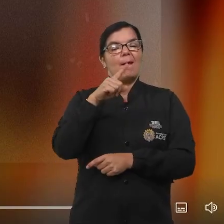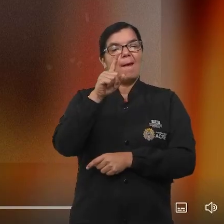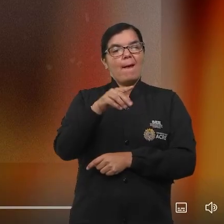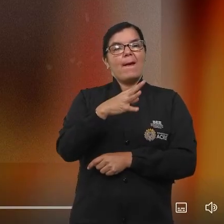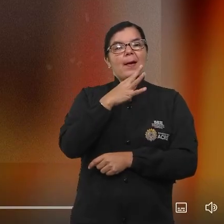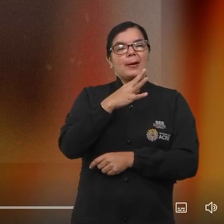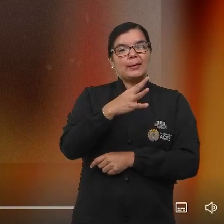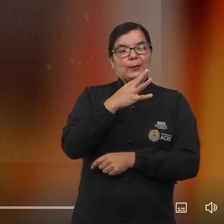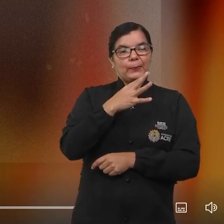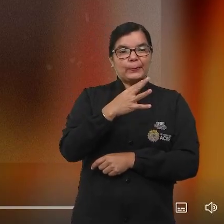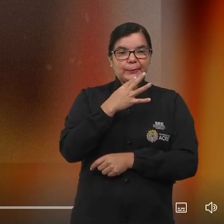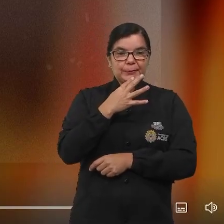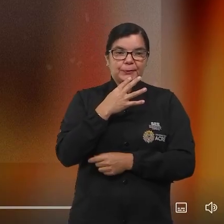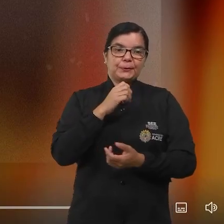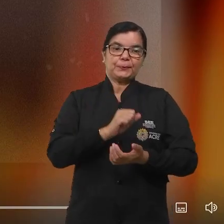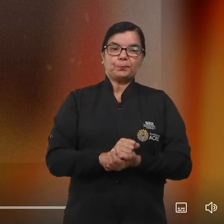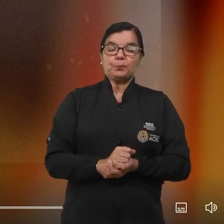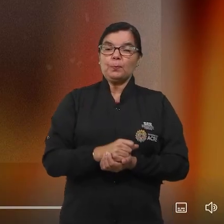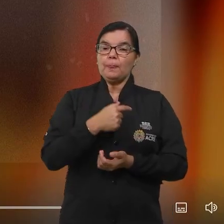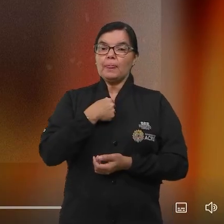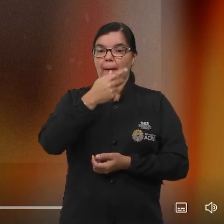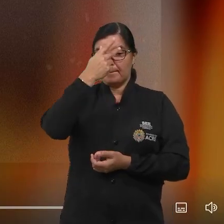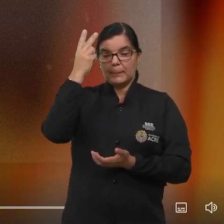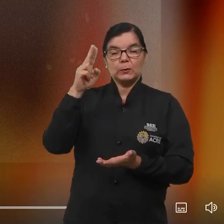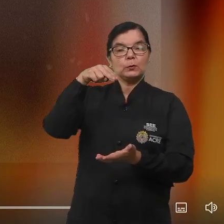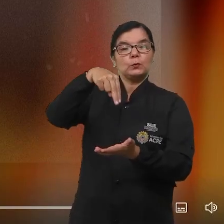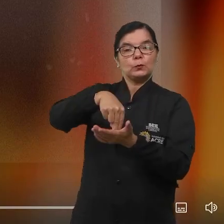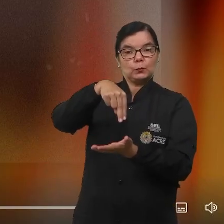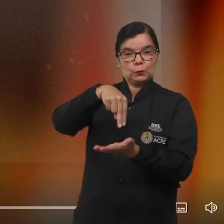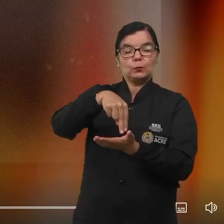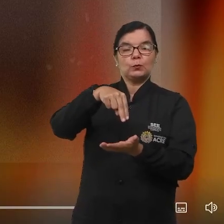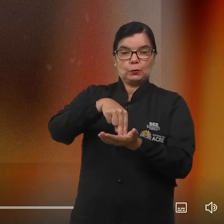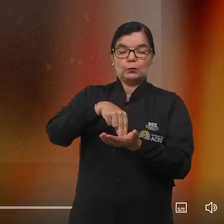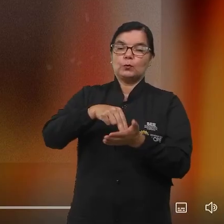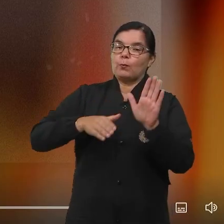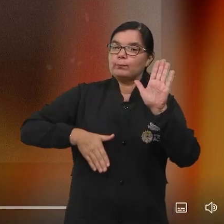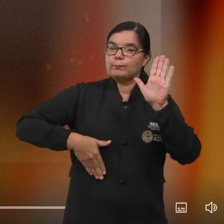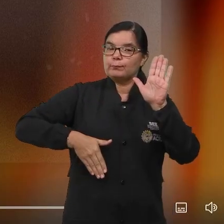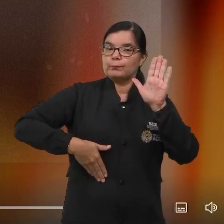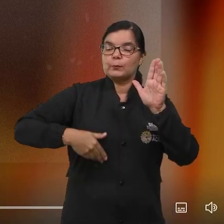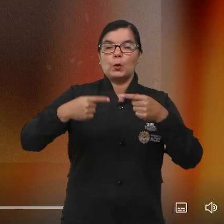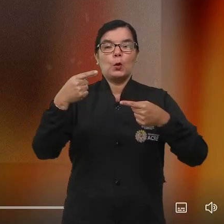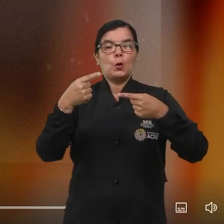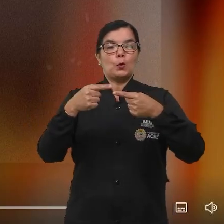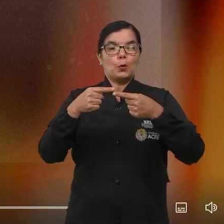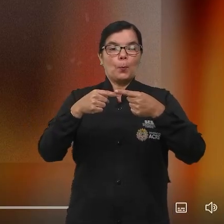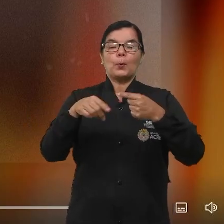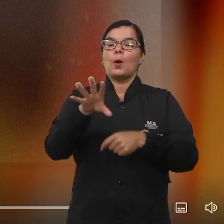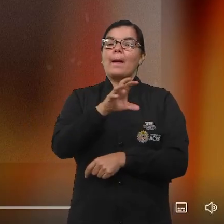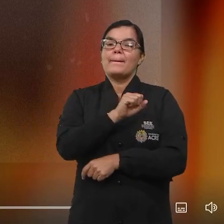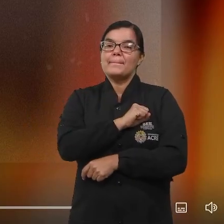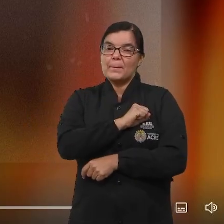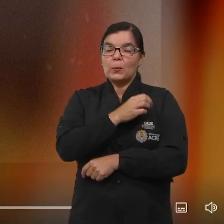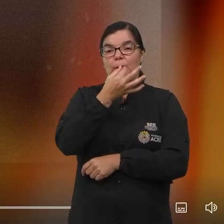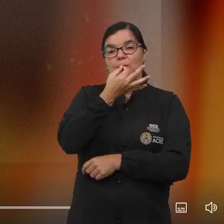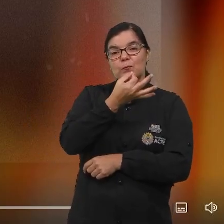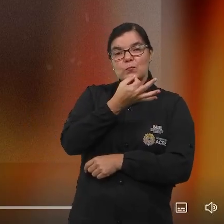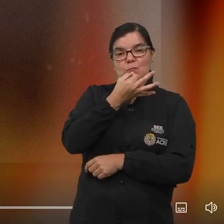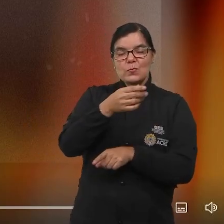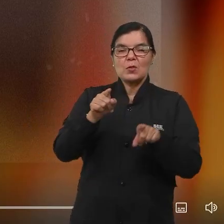era conhecido por seu personagem, o vagabundo, que combinava humor e crítica social de